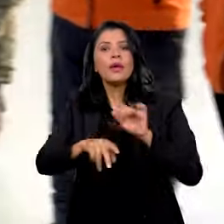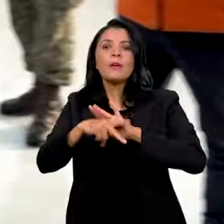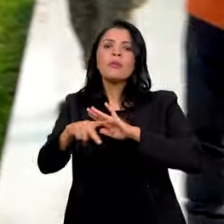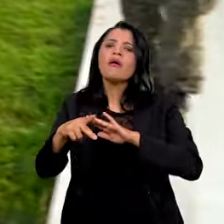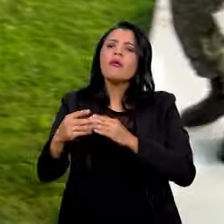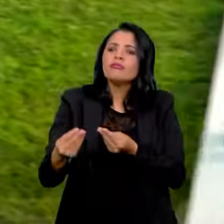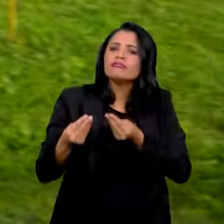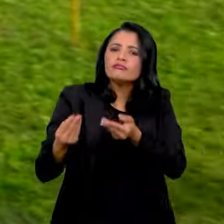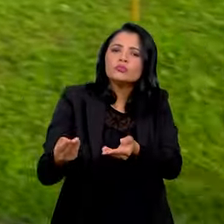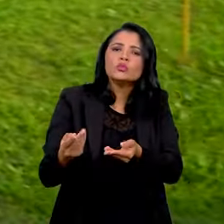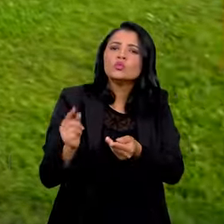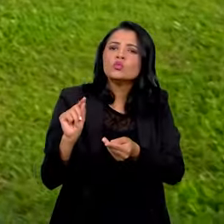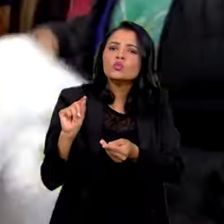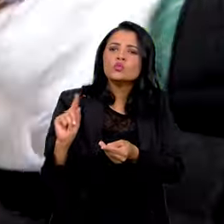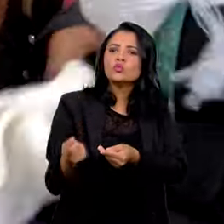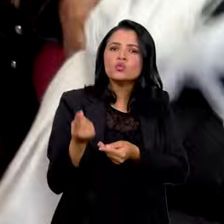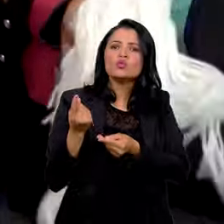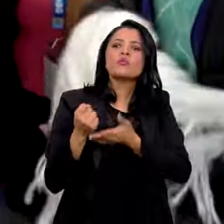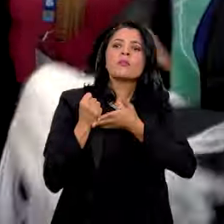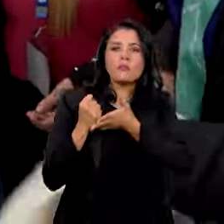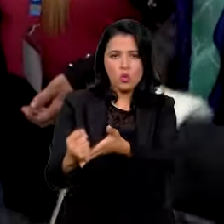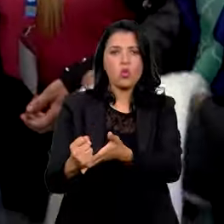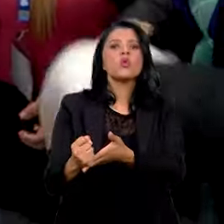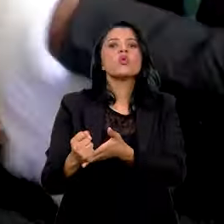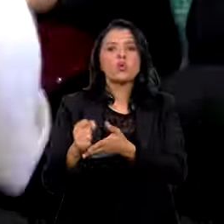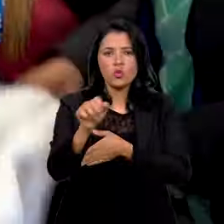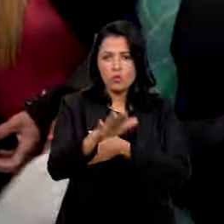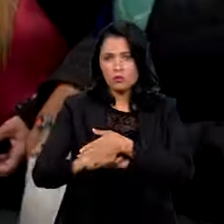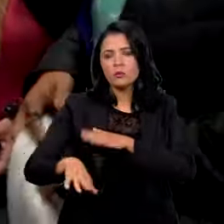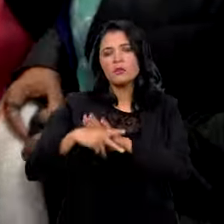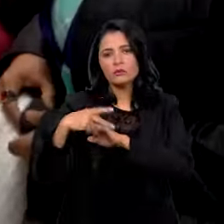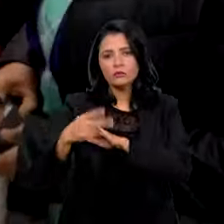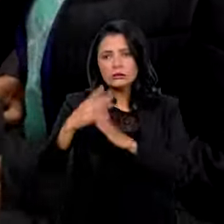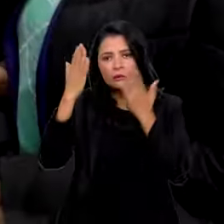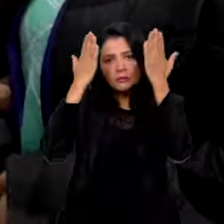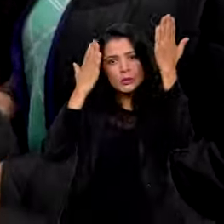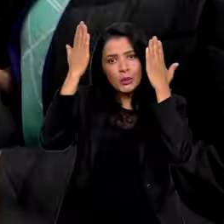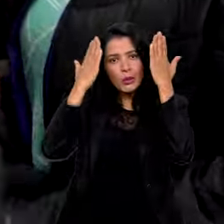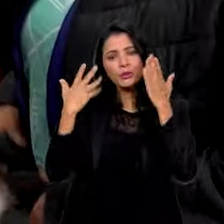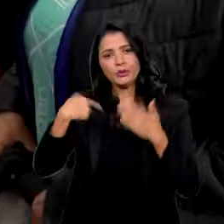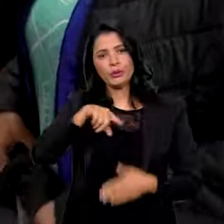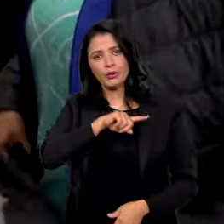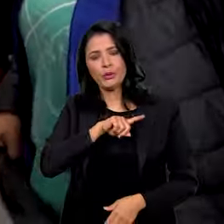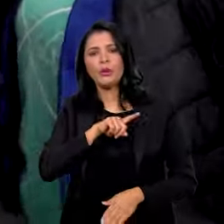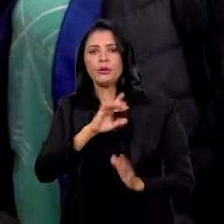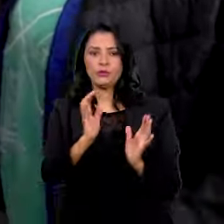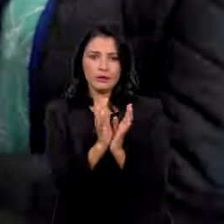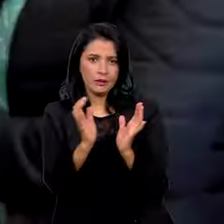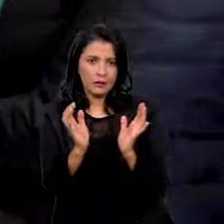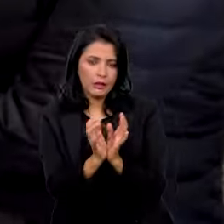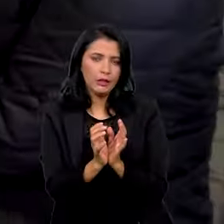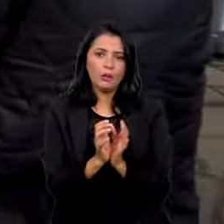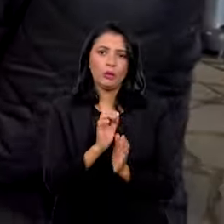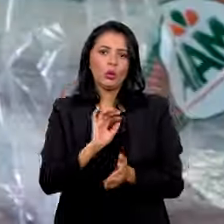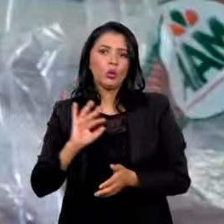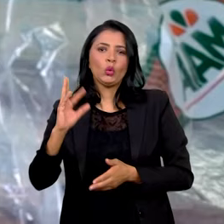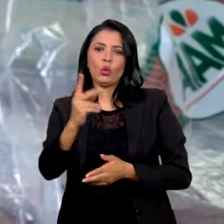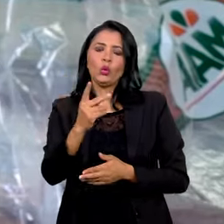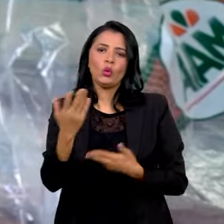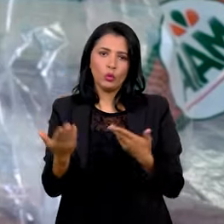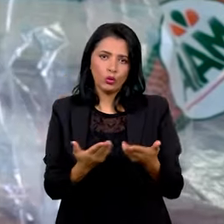para dar um um aporte maior na questão até do psicológico da nossa equipe né nossa equipe como um